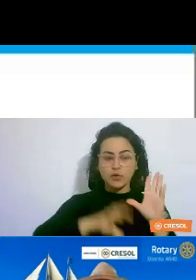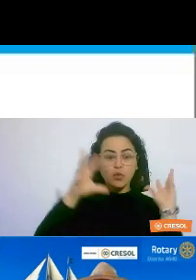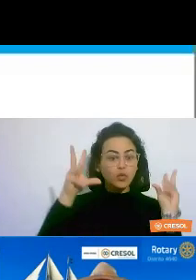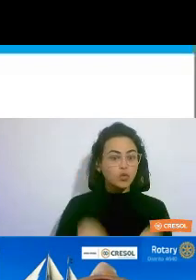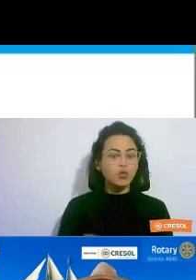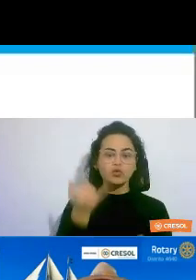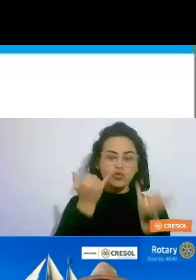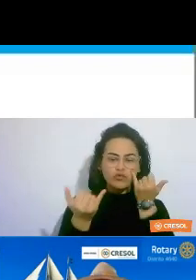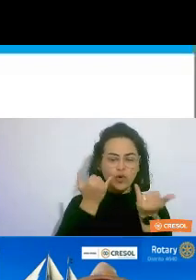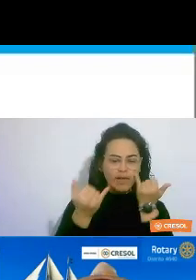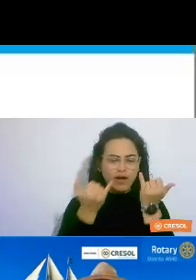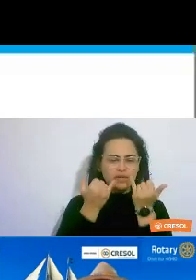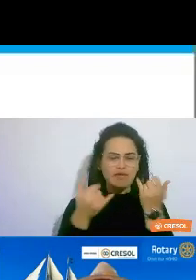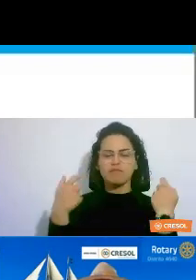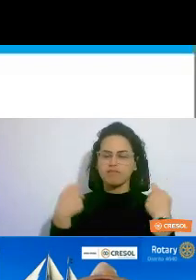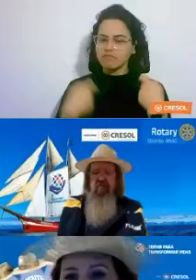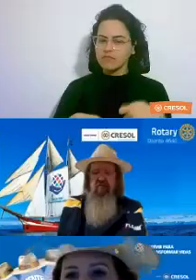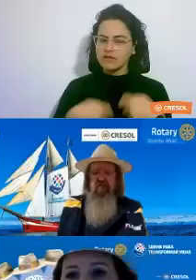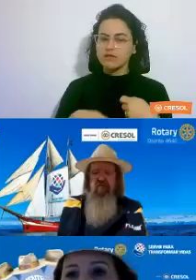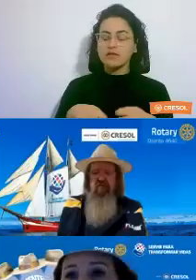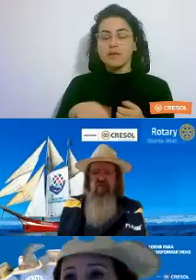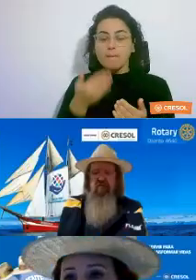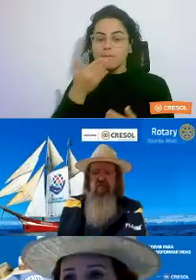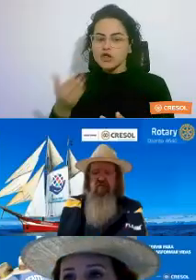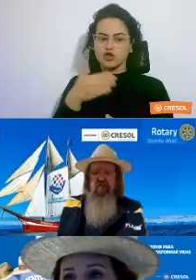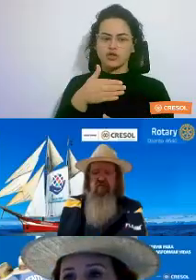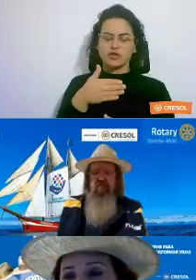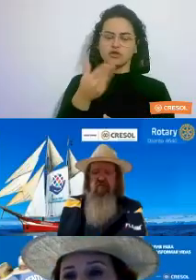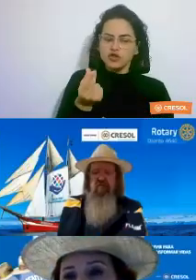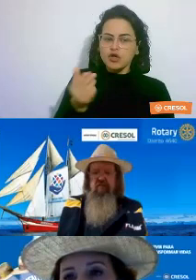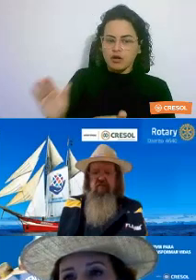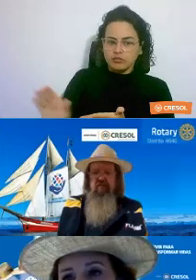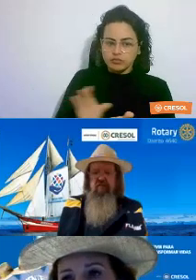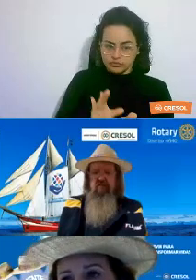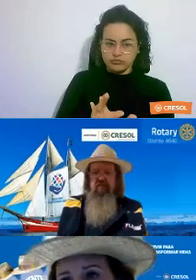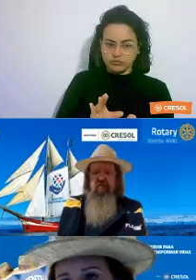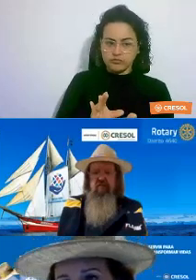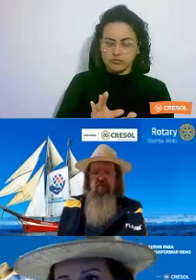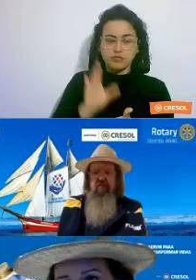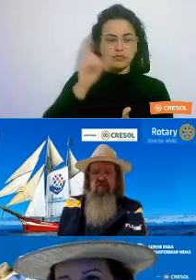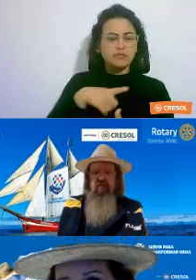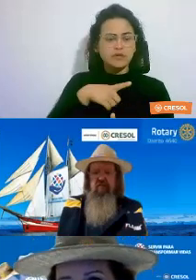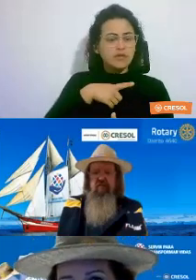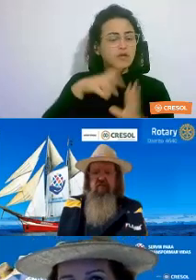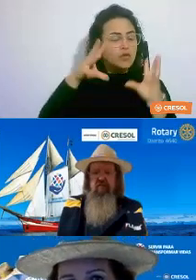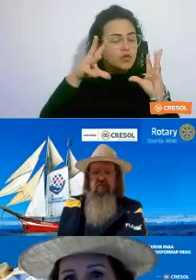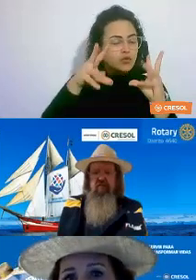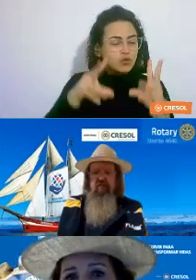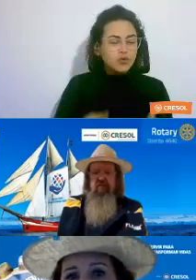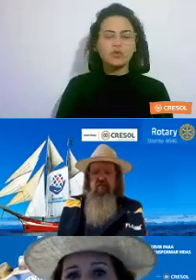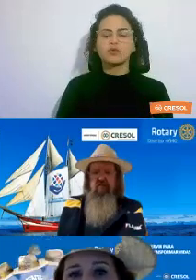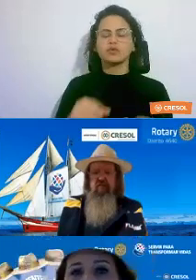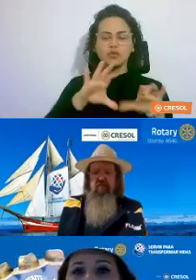subsídio distrital dessa gestão. Um edital, ele consta tudo o que é necessário para o clube se habilitar.